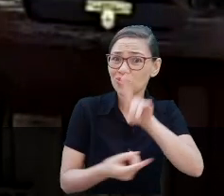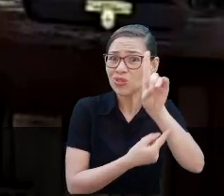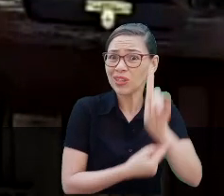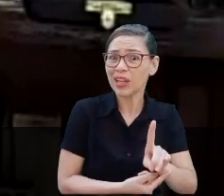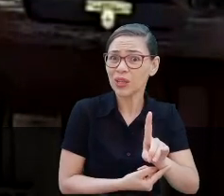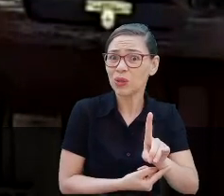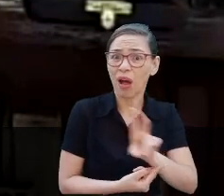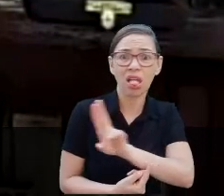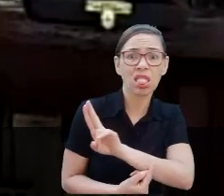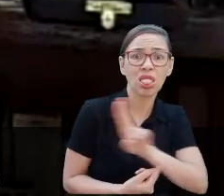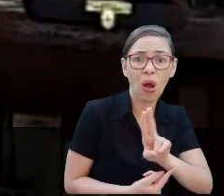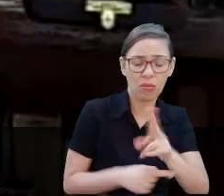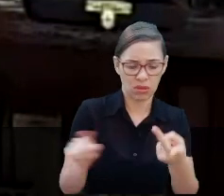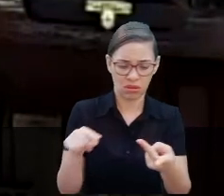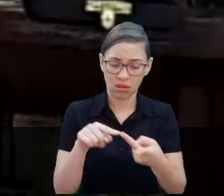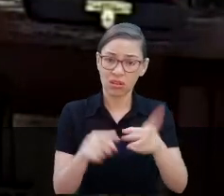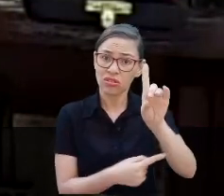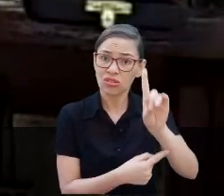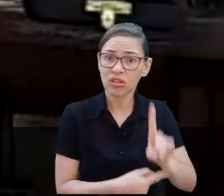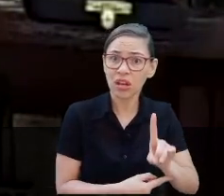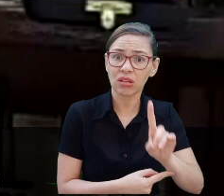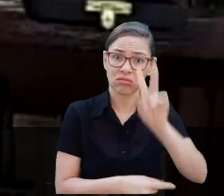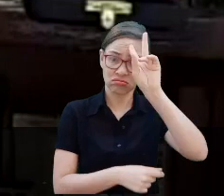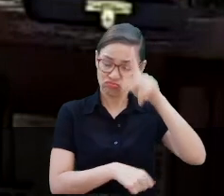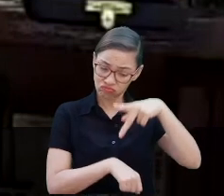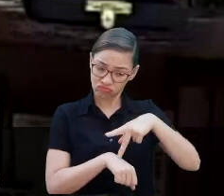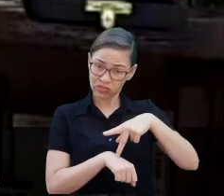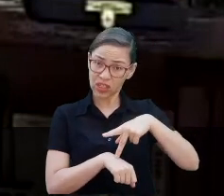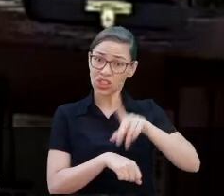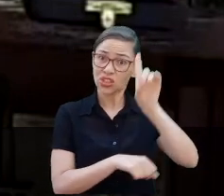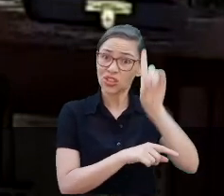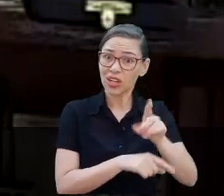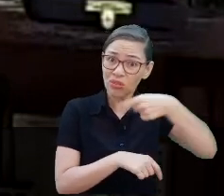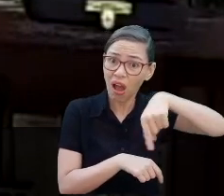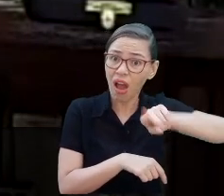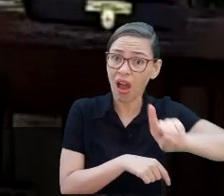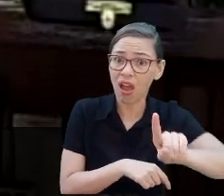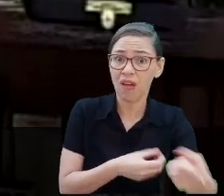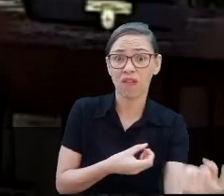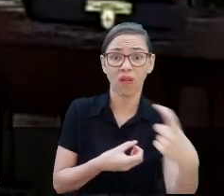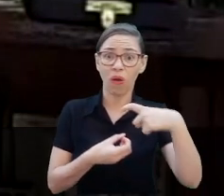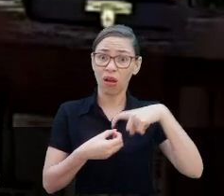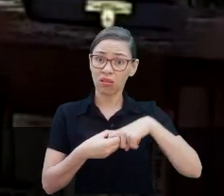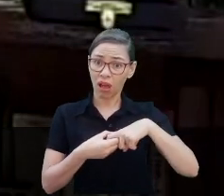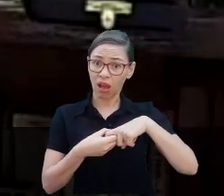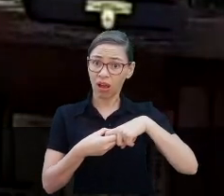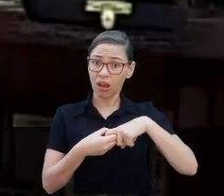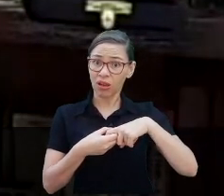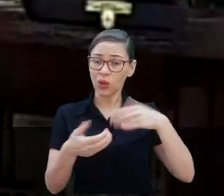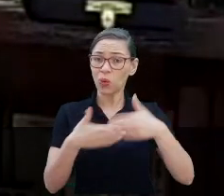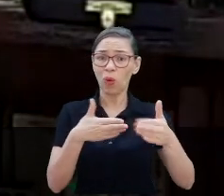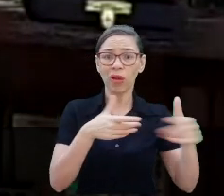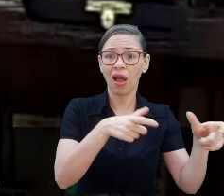população trans, direito a nome, direito à identidade, direito a autorreconhecimento, direito a ir e vir, direito à